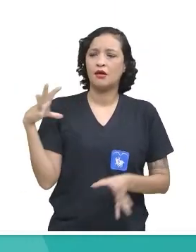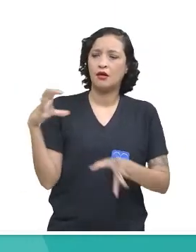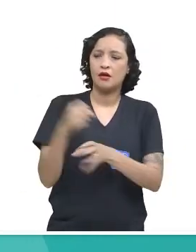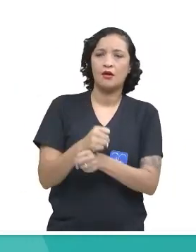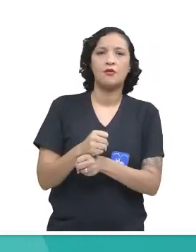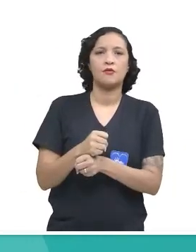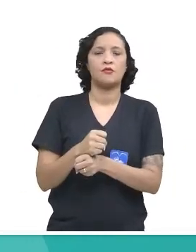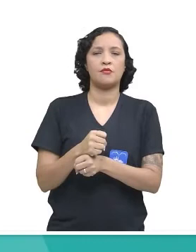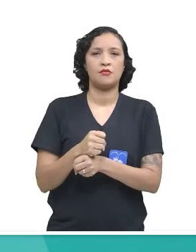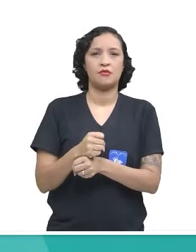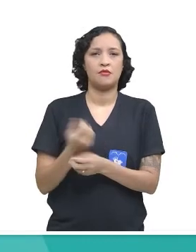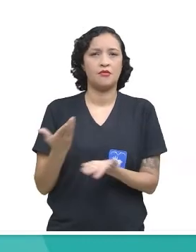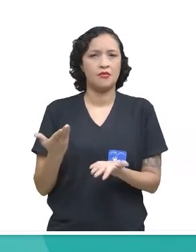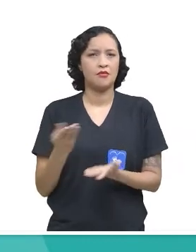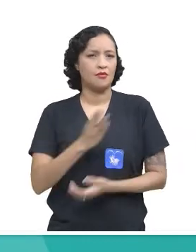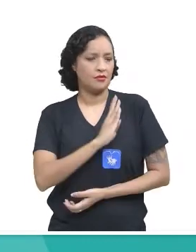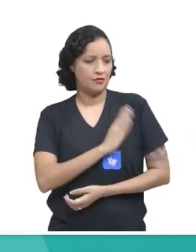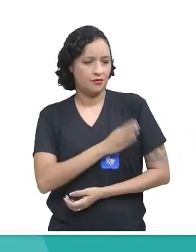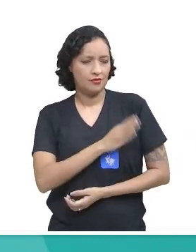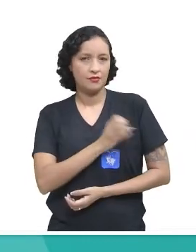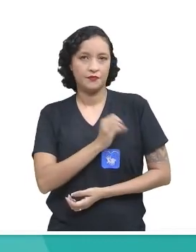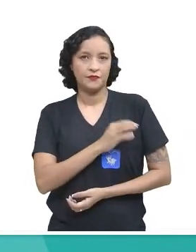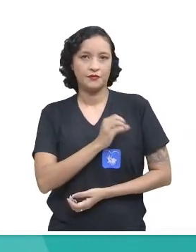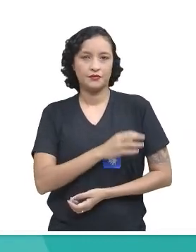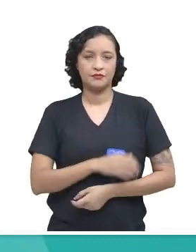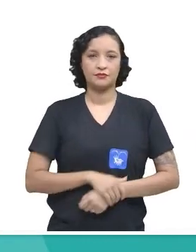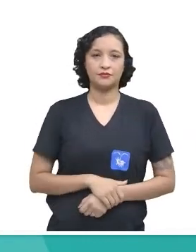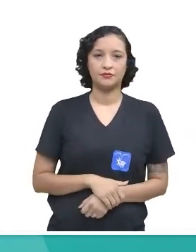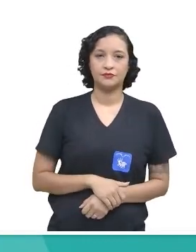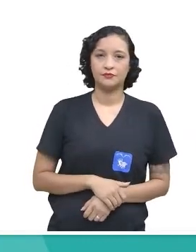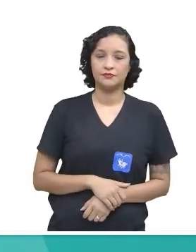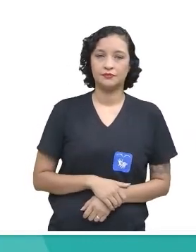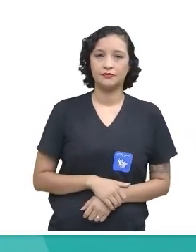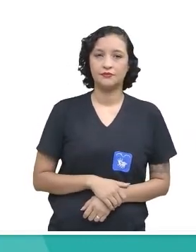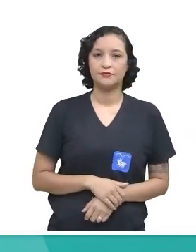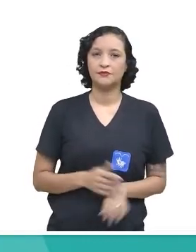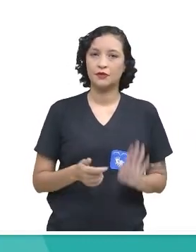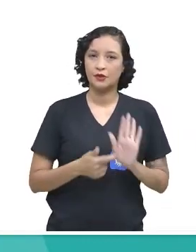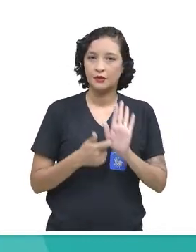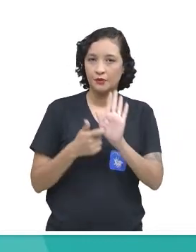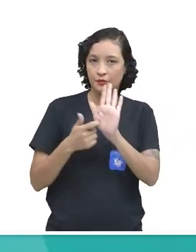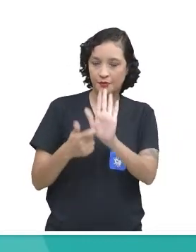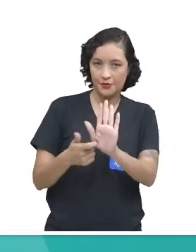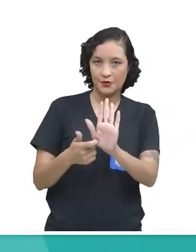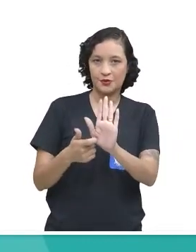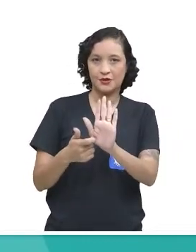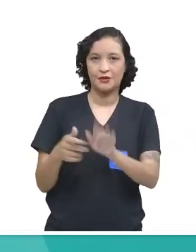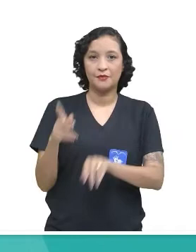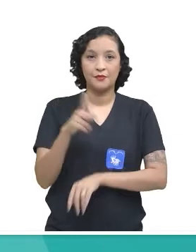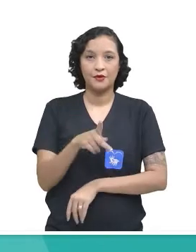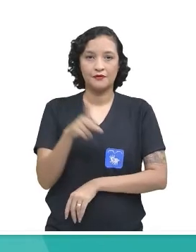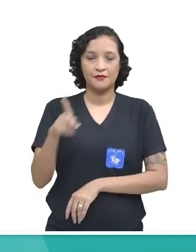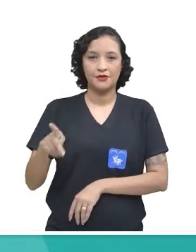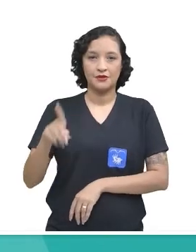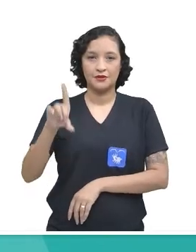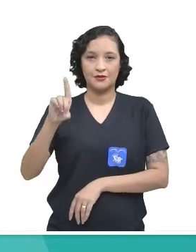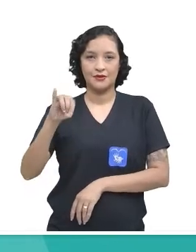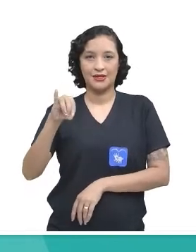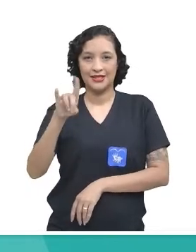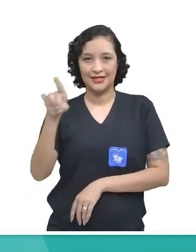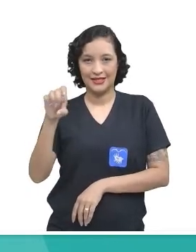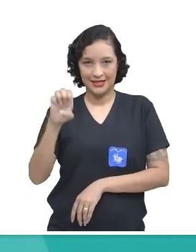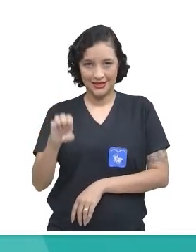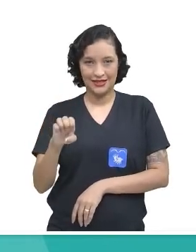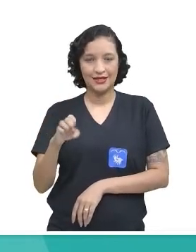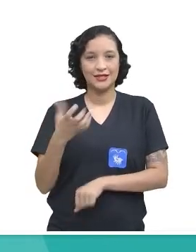calcula essa frequência cardíaca? Muito bem, nós trouxemos aqui, convidamos a professora Deísa de matemática, que vai ser